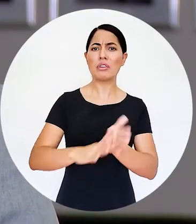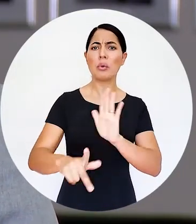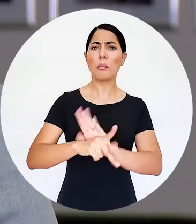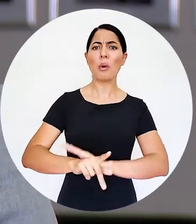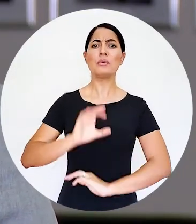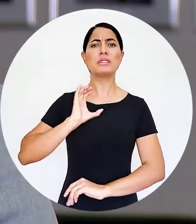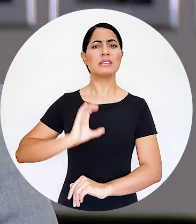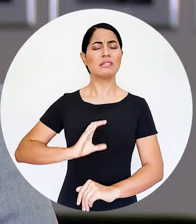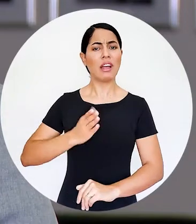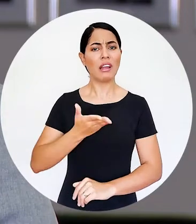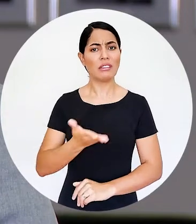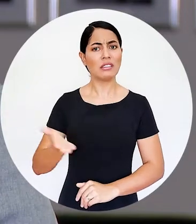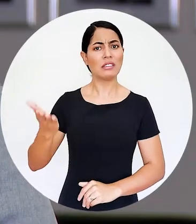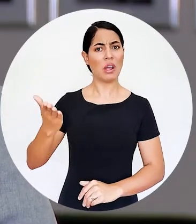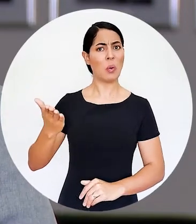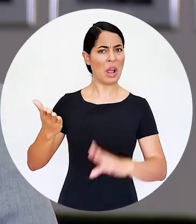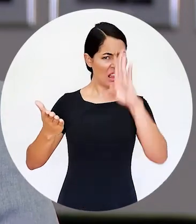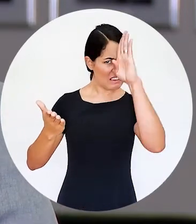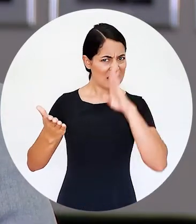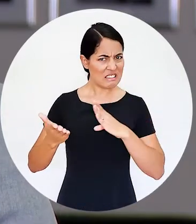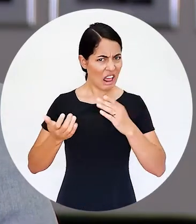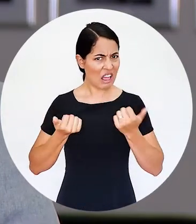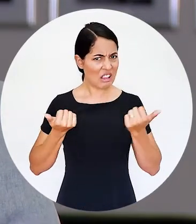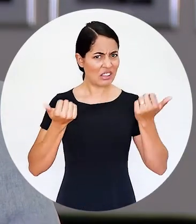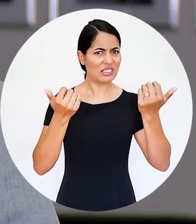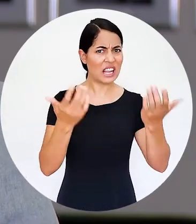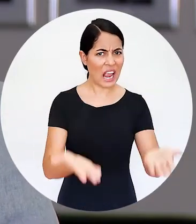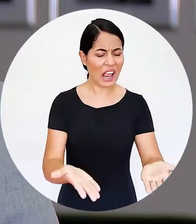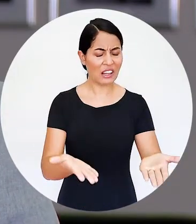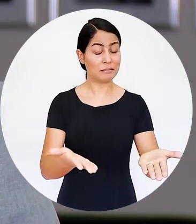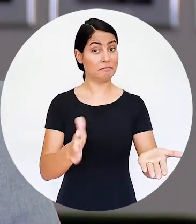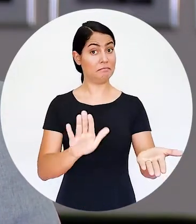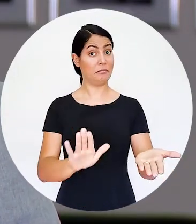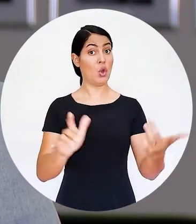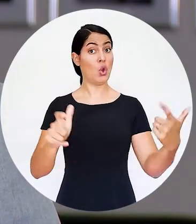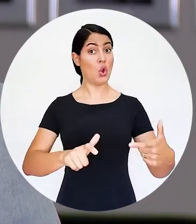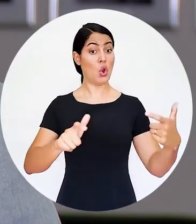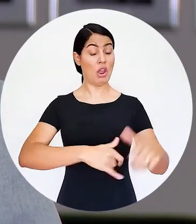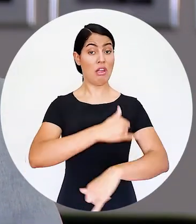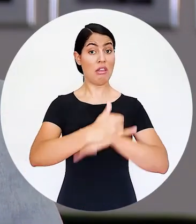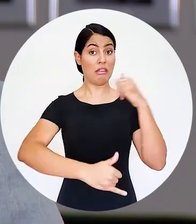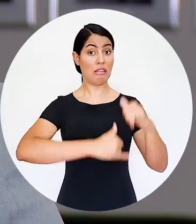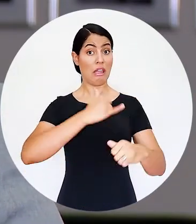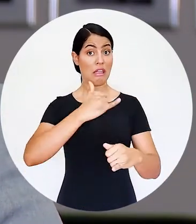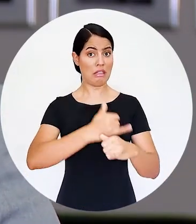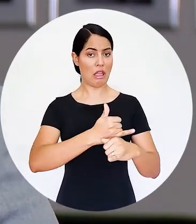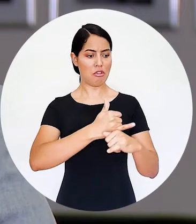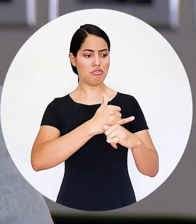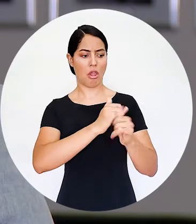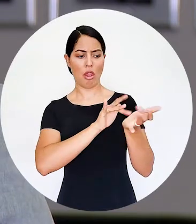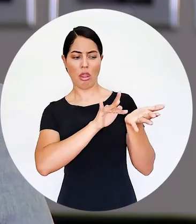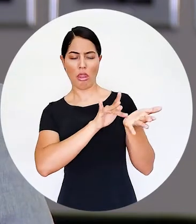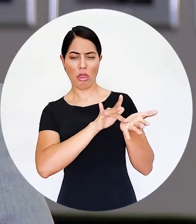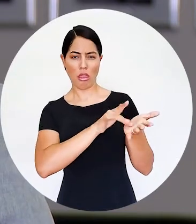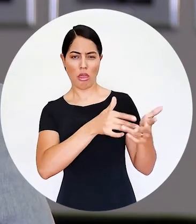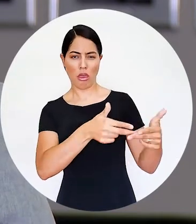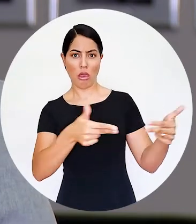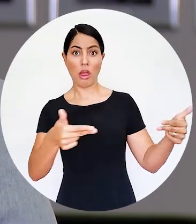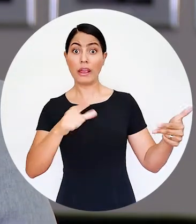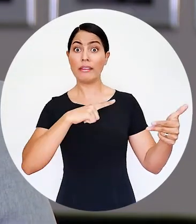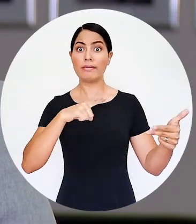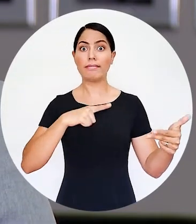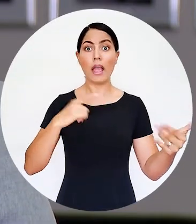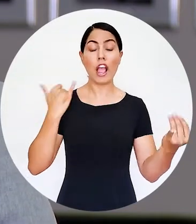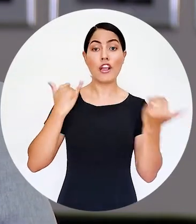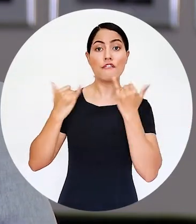contendo informações cadastrais dos cidadãos estão sendo oferecidas gratuitamente em fórum obscuro da internet